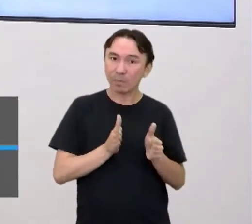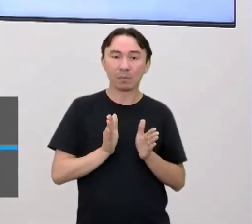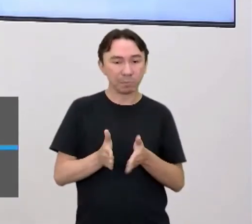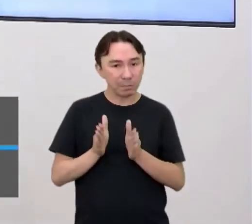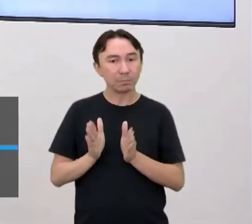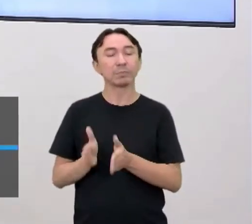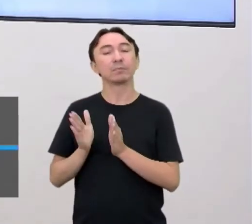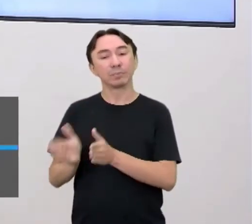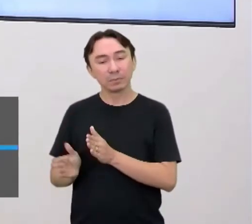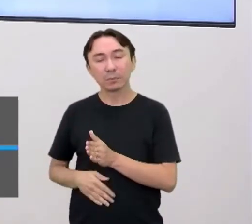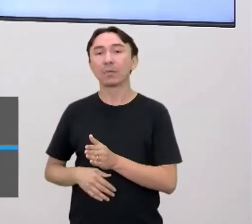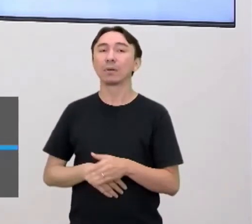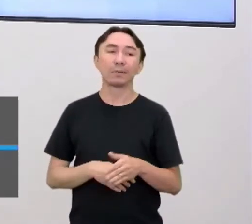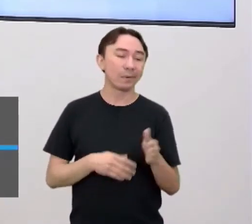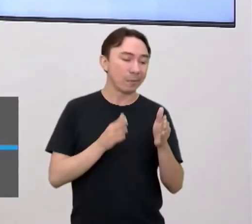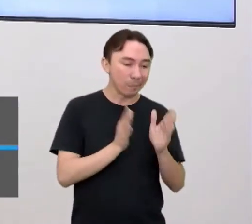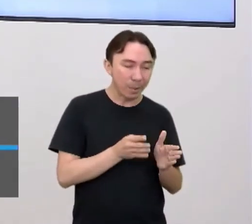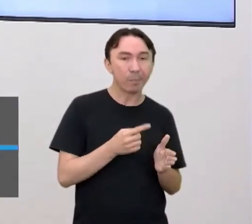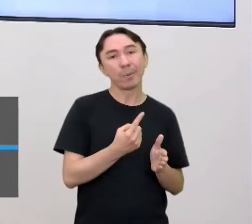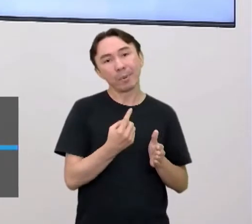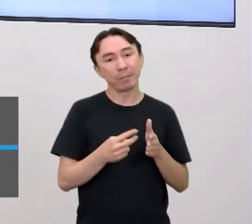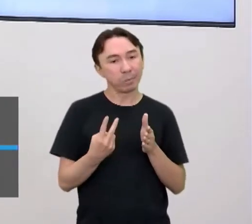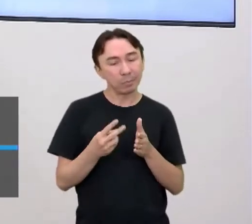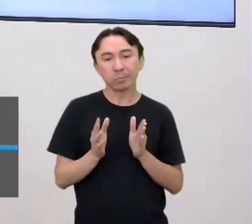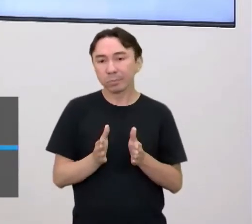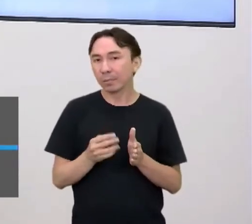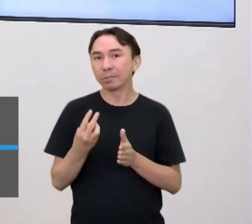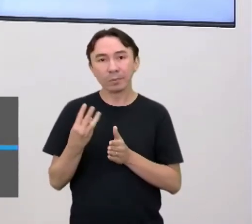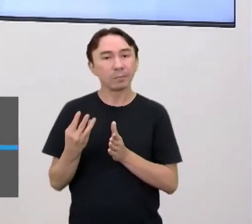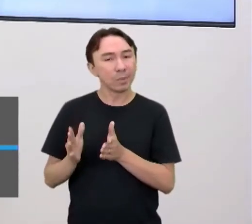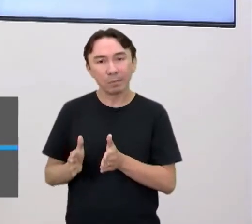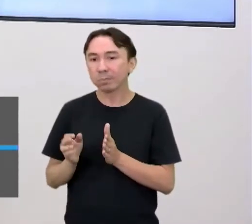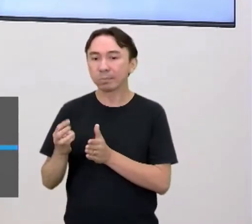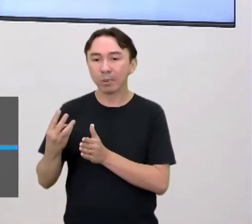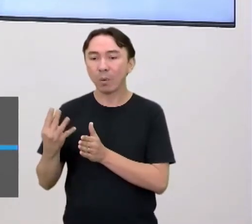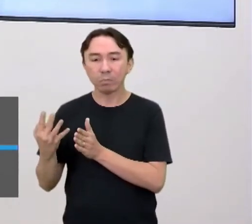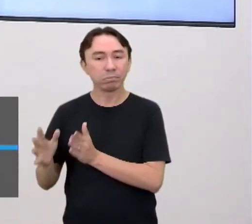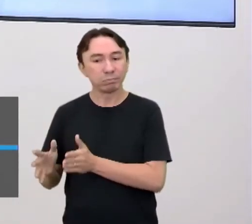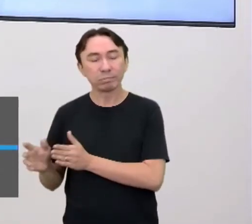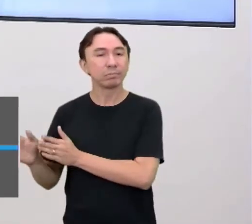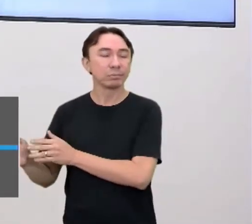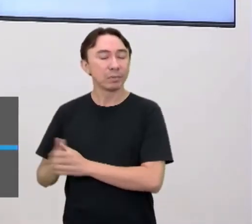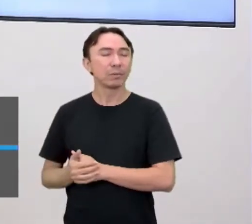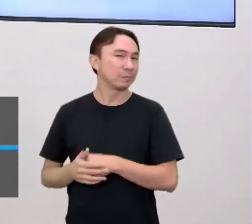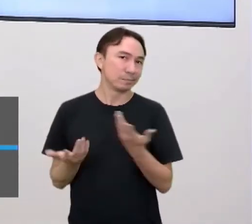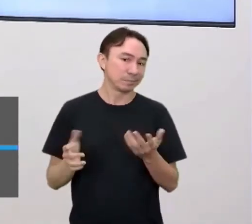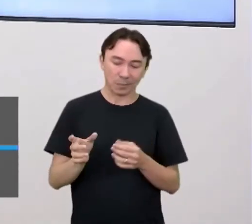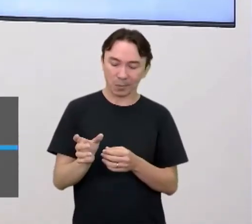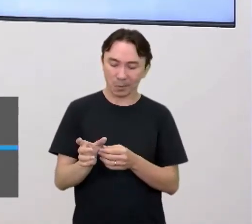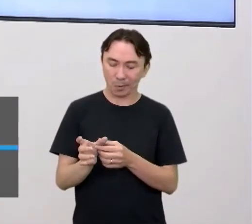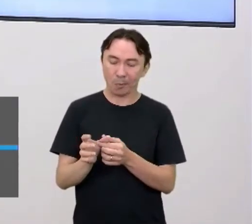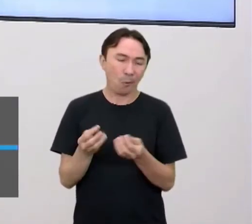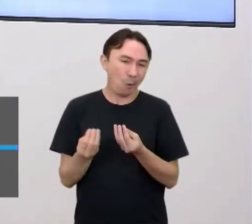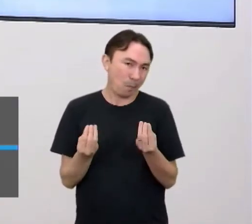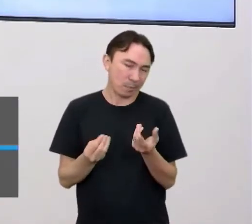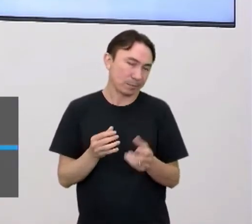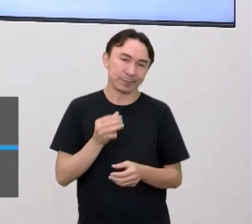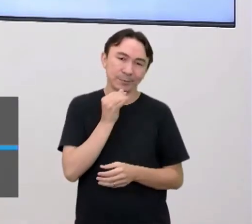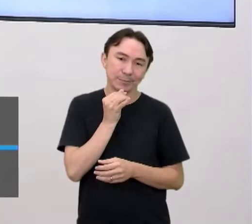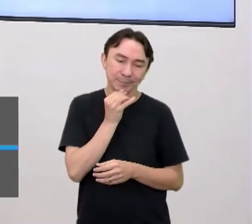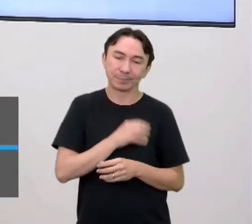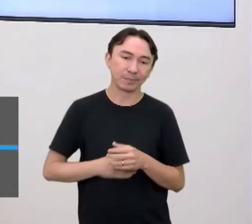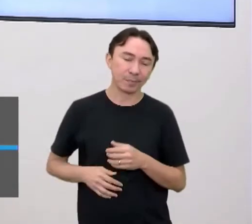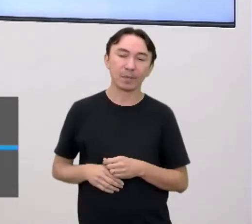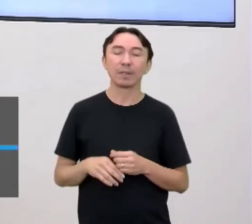tem um passo, tem outro passo, né? E o que acontece? Vamos no dia a dia. Você pega aí ou um jornal, ou